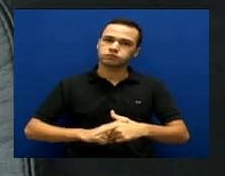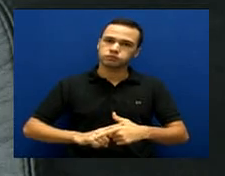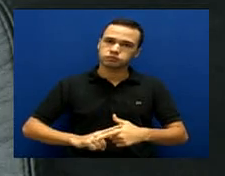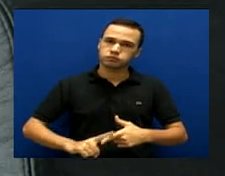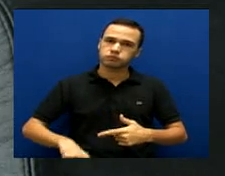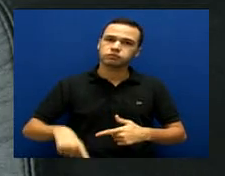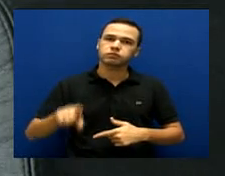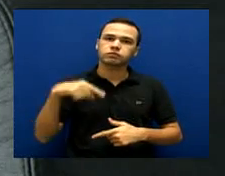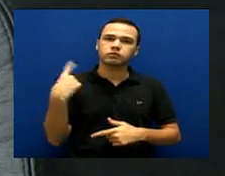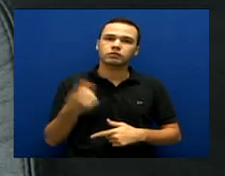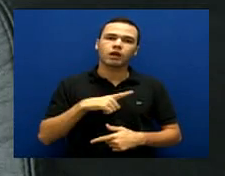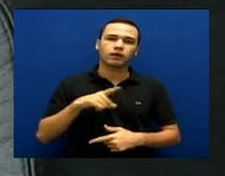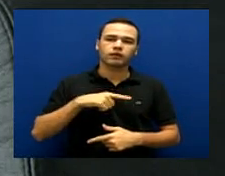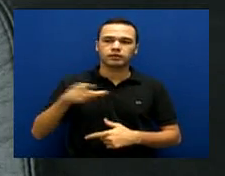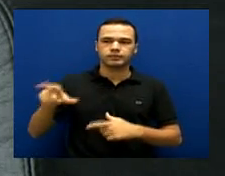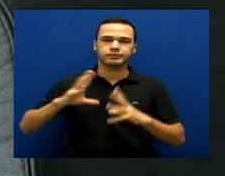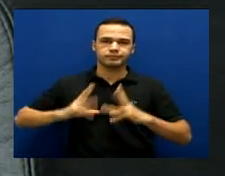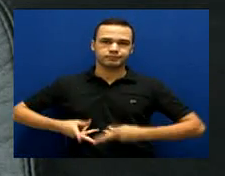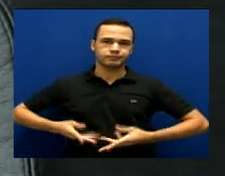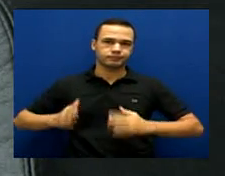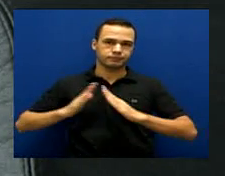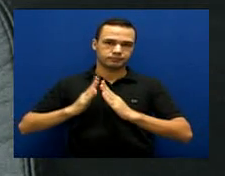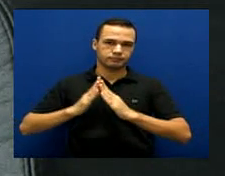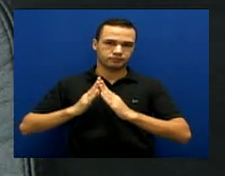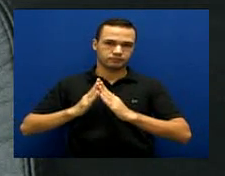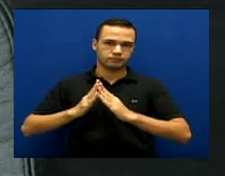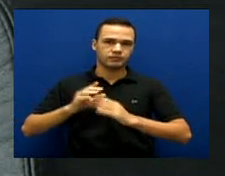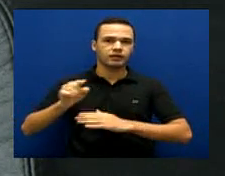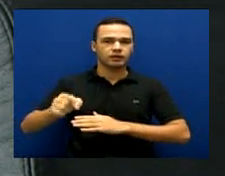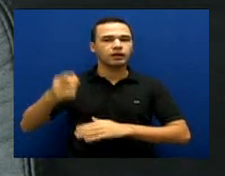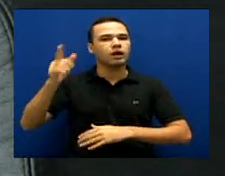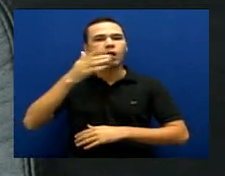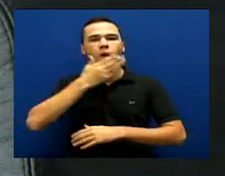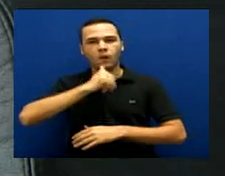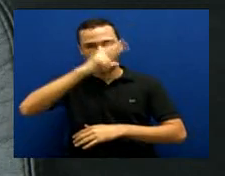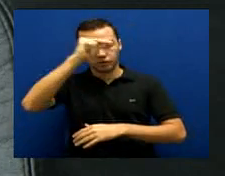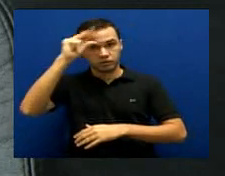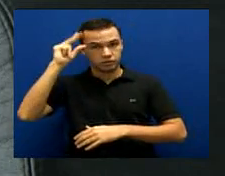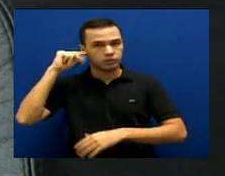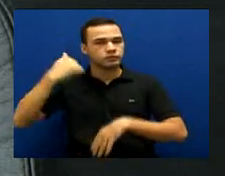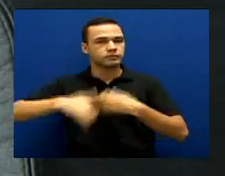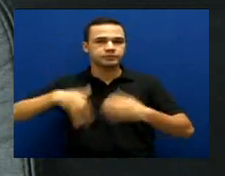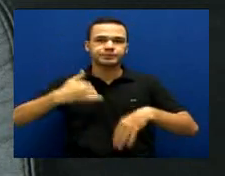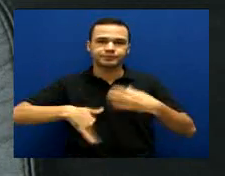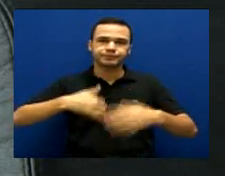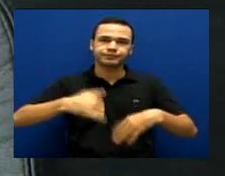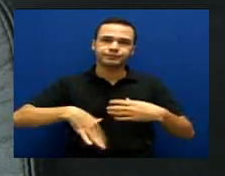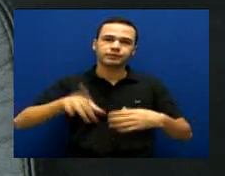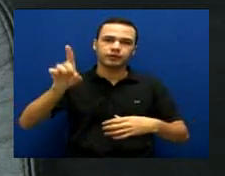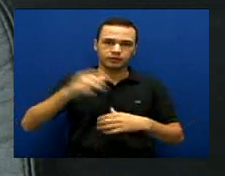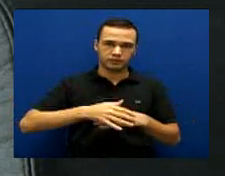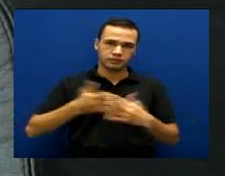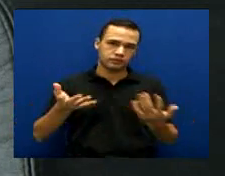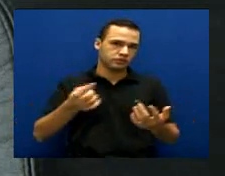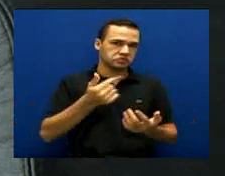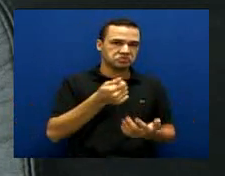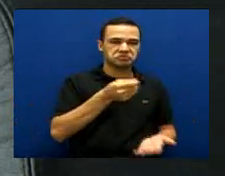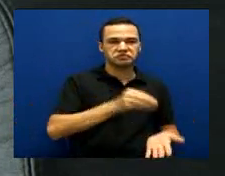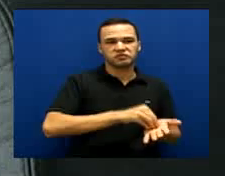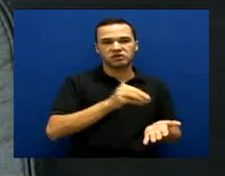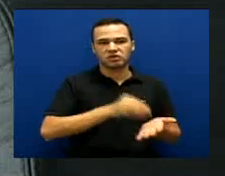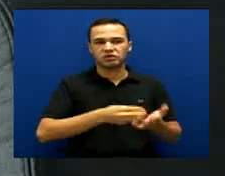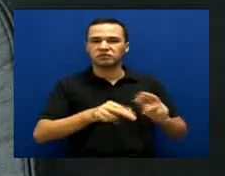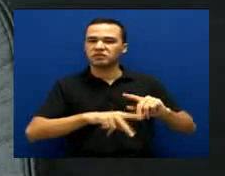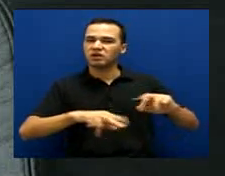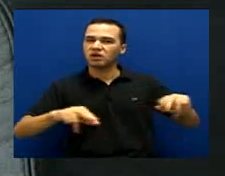na santa casa e fala do prefeito que a gente viu divulgadas pela imprensa roubo aqui não sei quantos